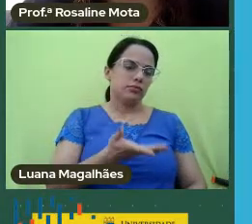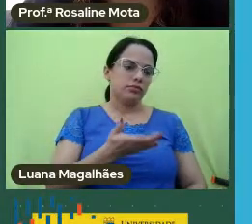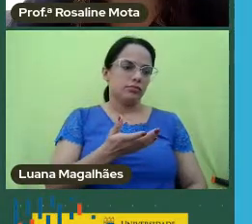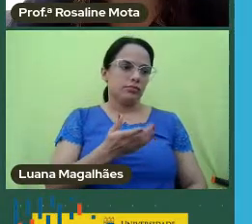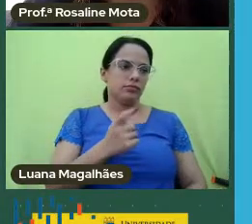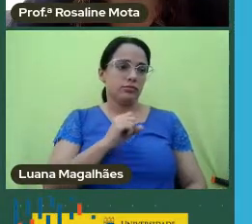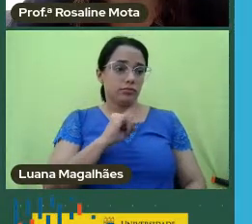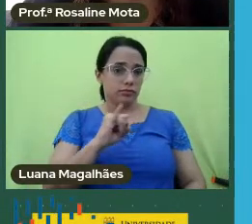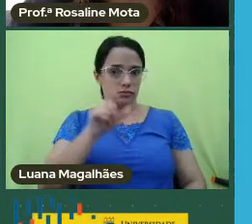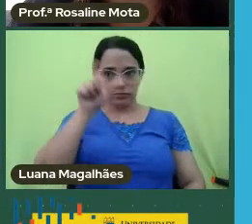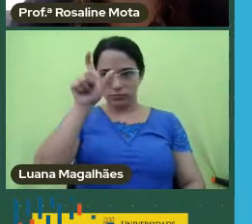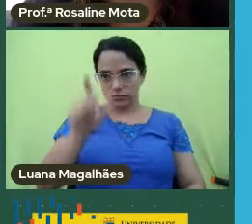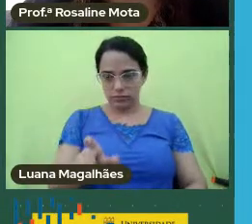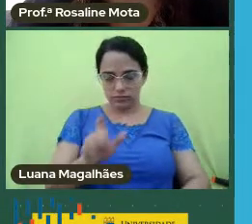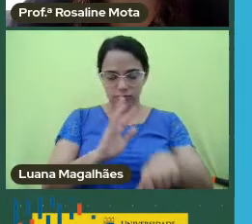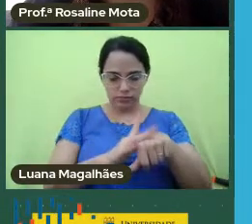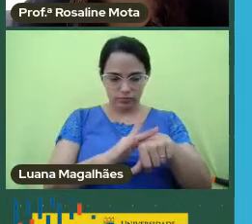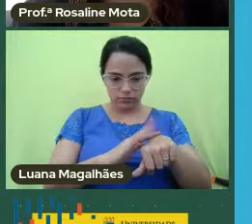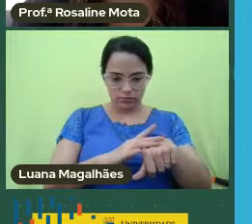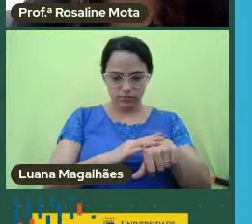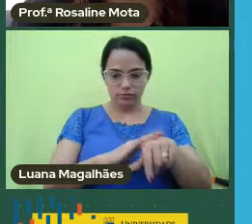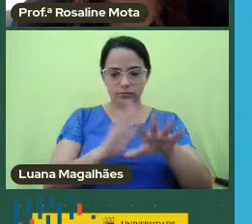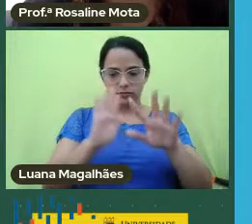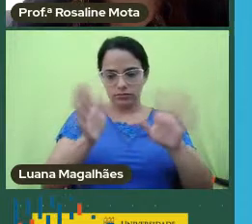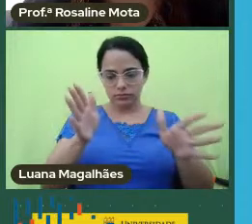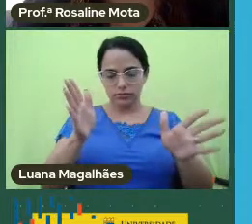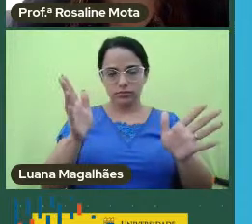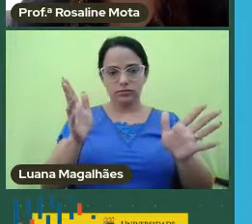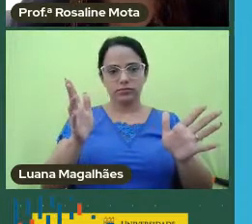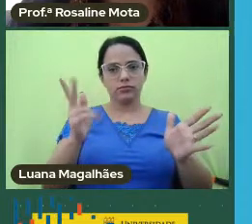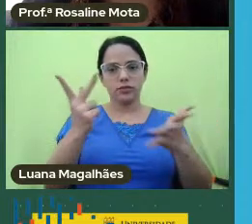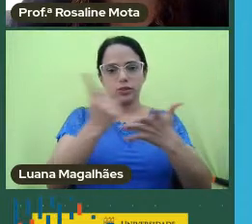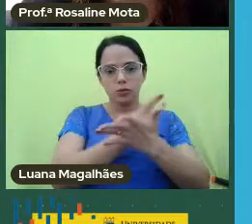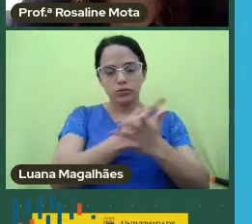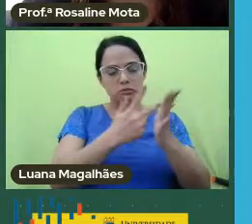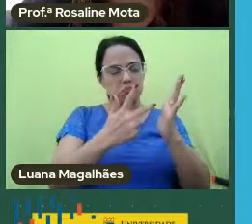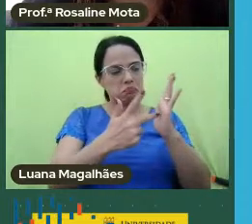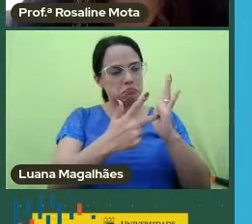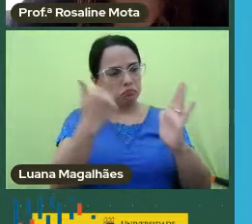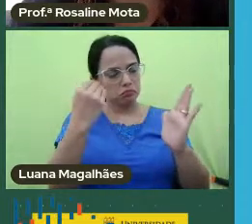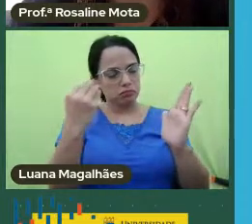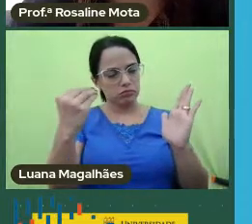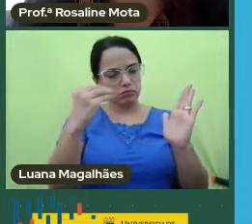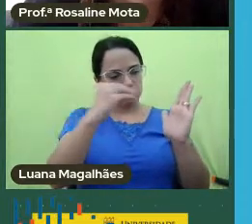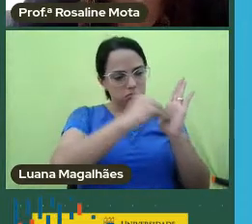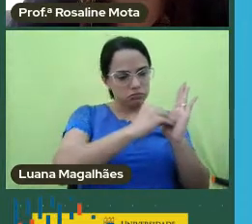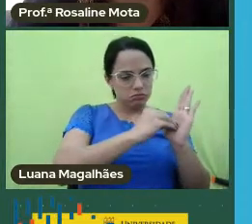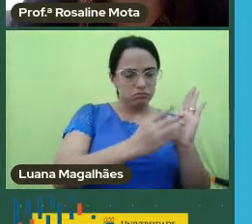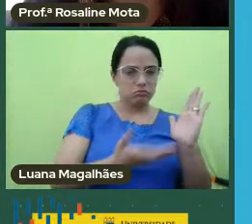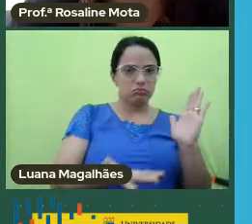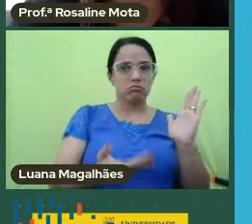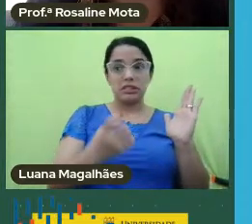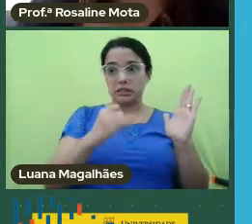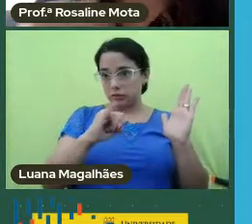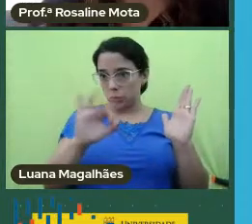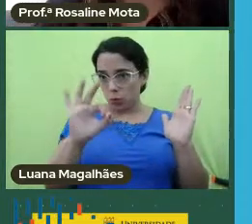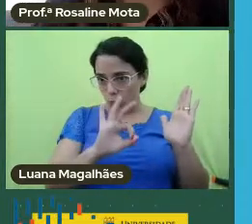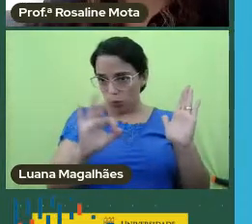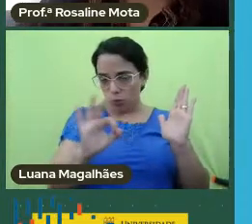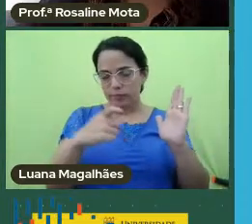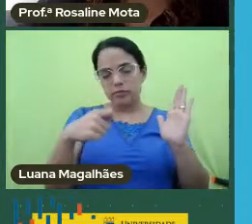tem um paciente, ele passou por um procedimento, aquilo está registrado no prontuário. Se não estiver, tem que